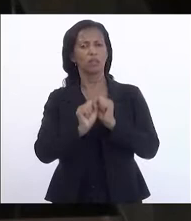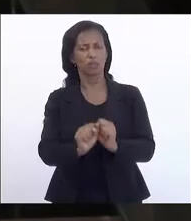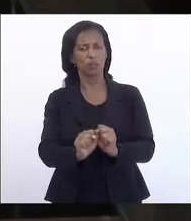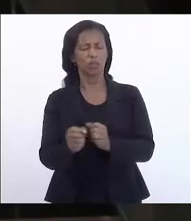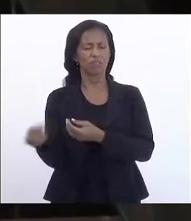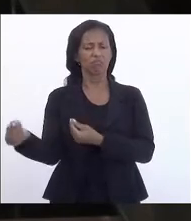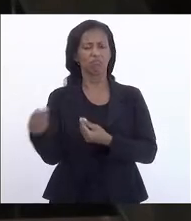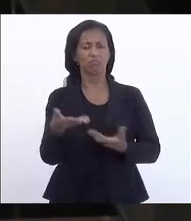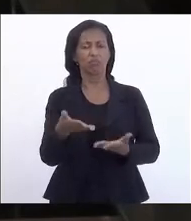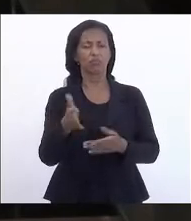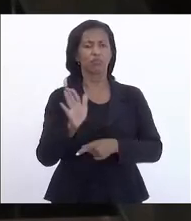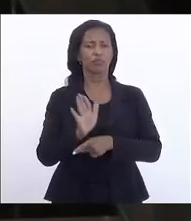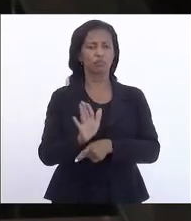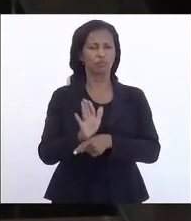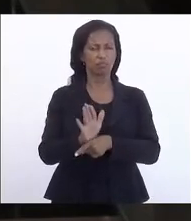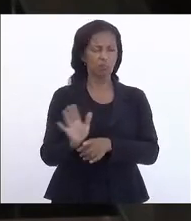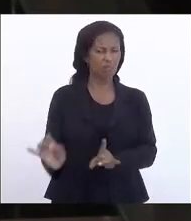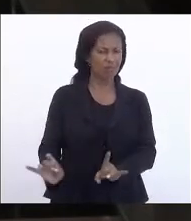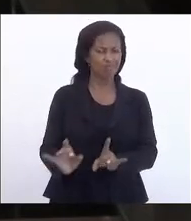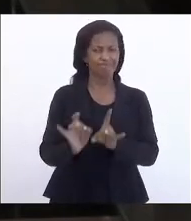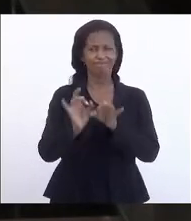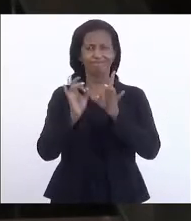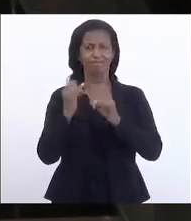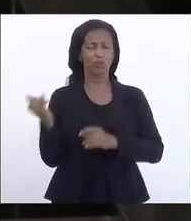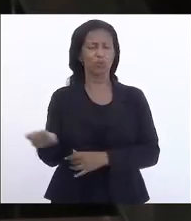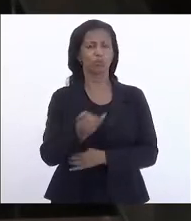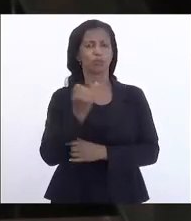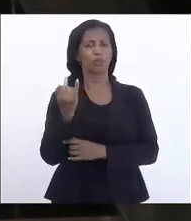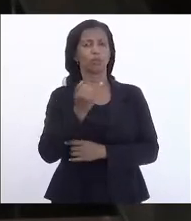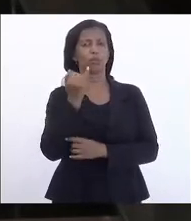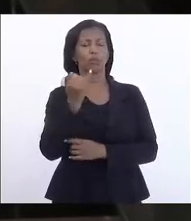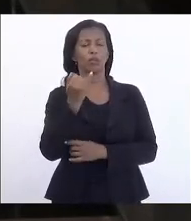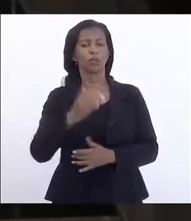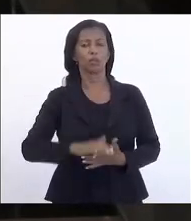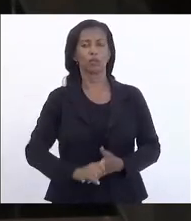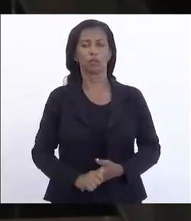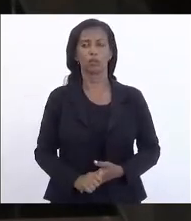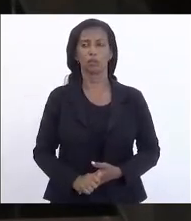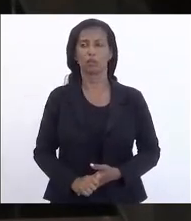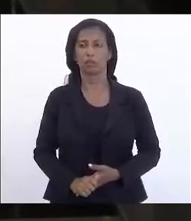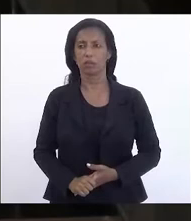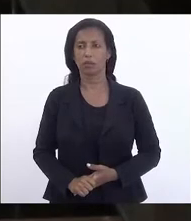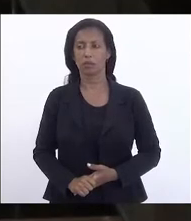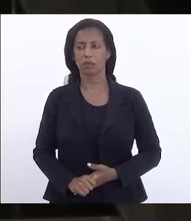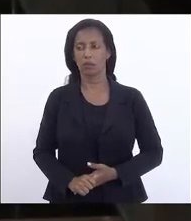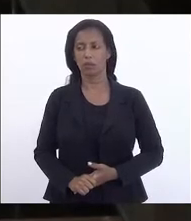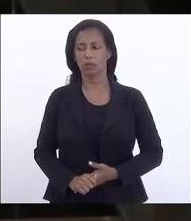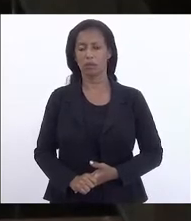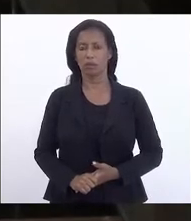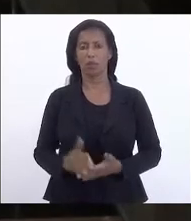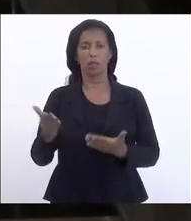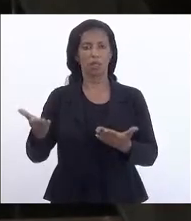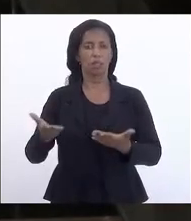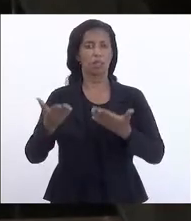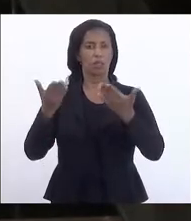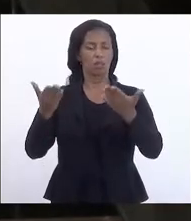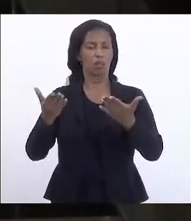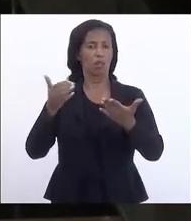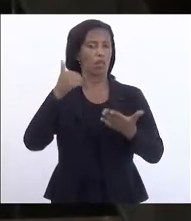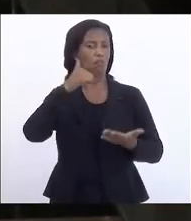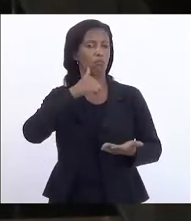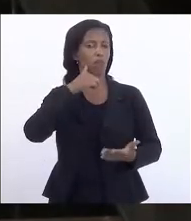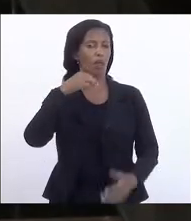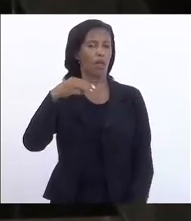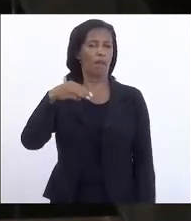contribuições ultra especializadas, sobretudo na figura da senhora Magda Chambriar, que é uma